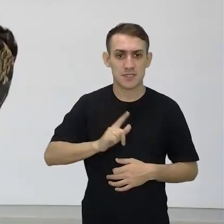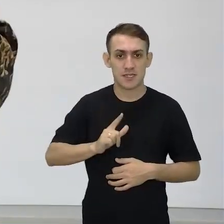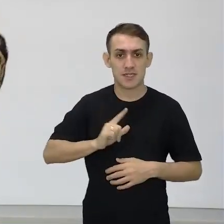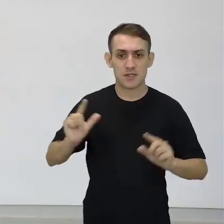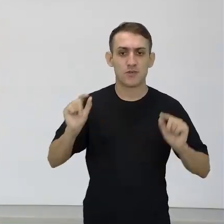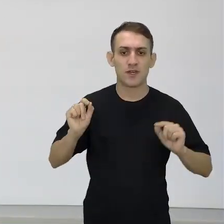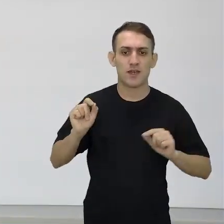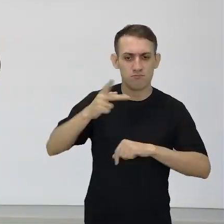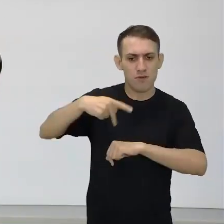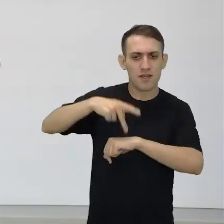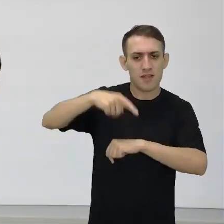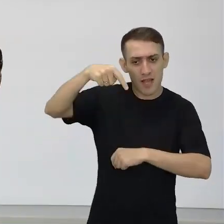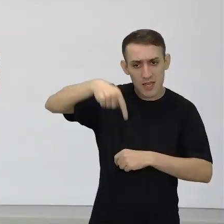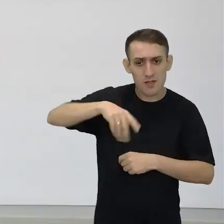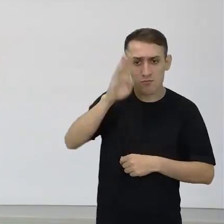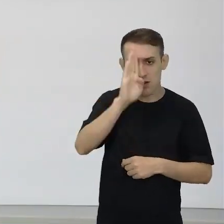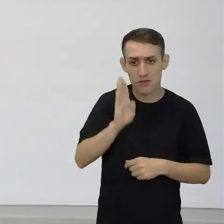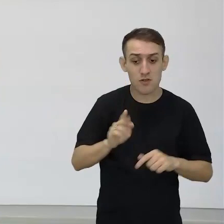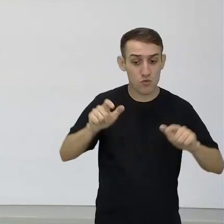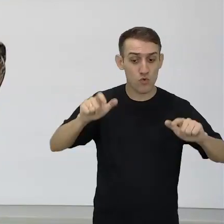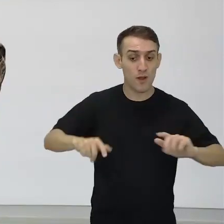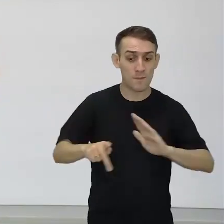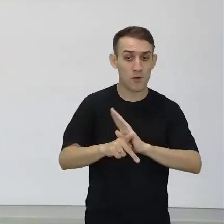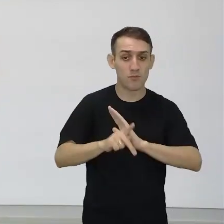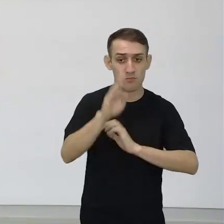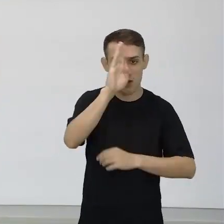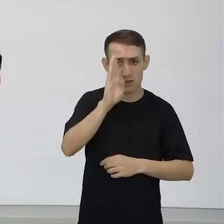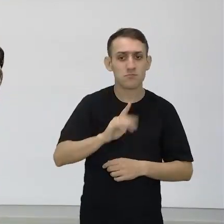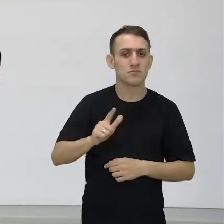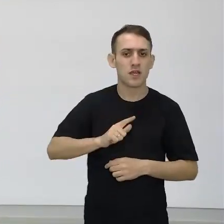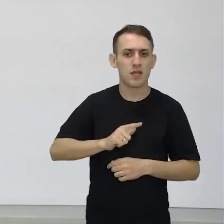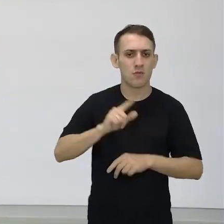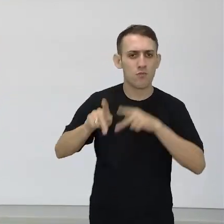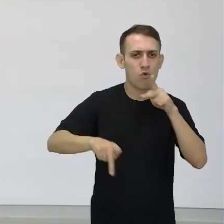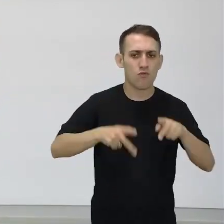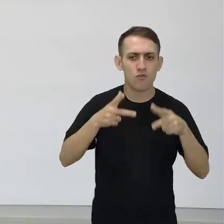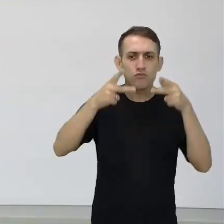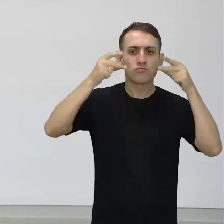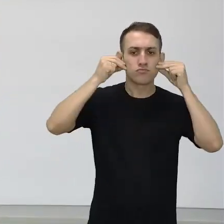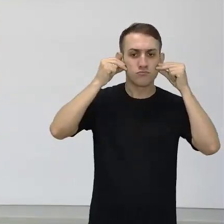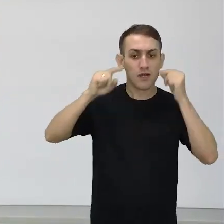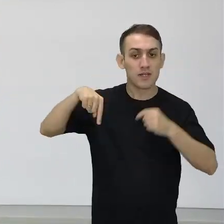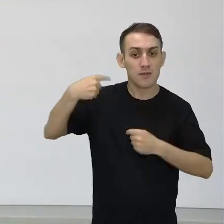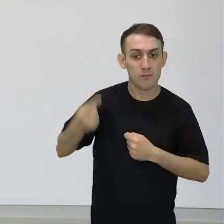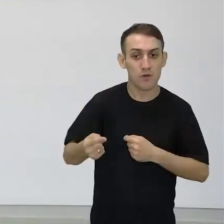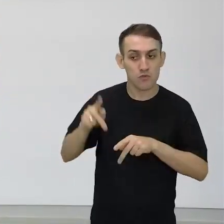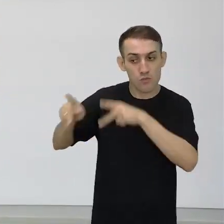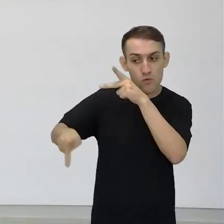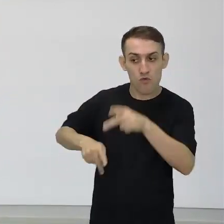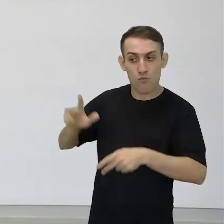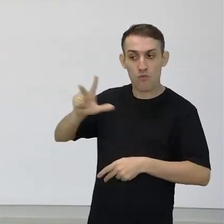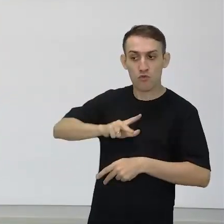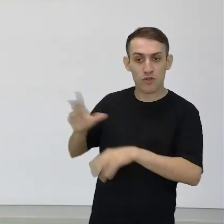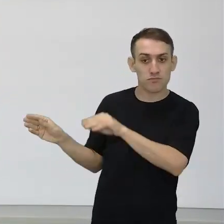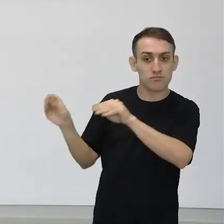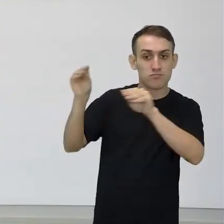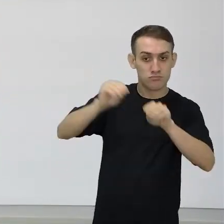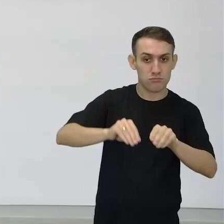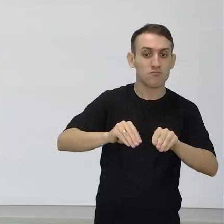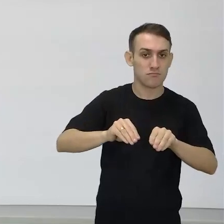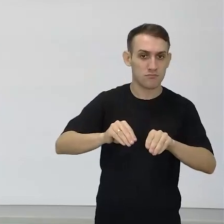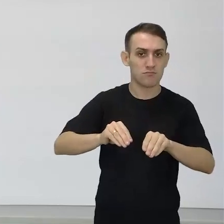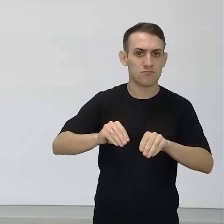o país aqui, o nosso território brasileiro, tinha os indígenas, chegaram aí os portugueses, e nessa chegada dos